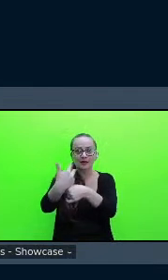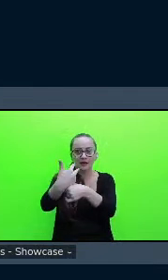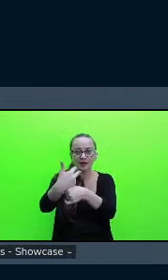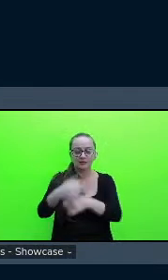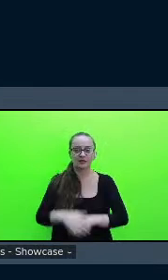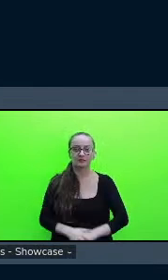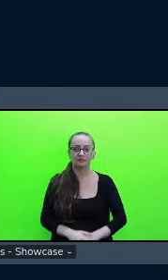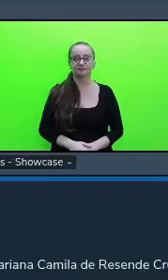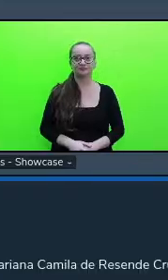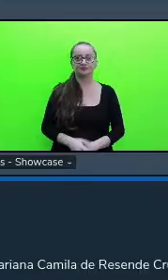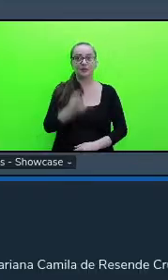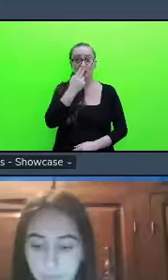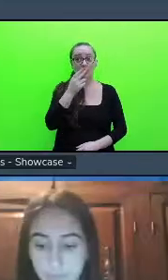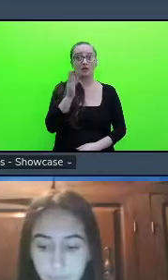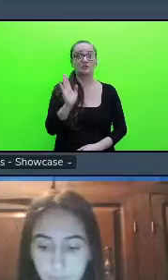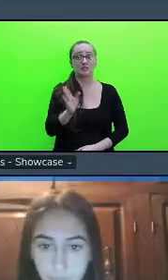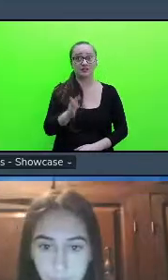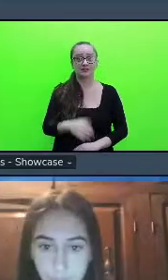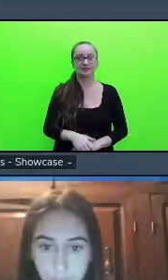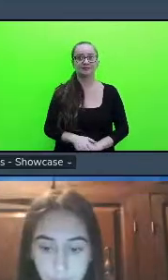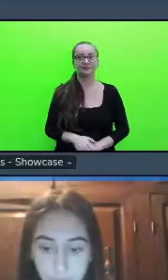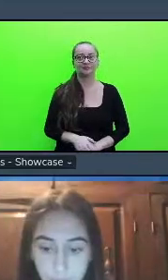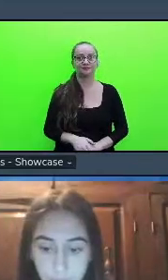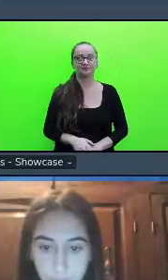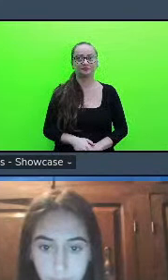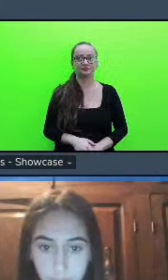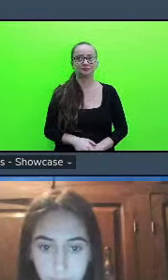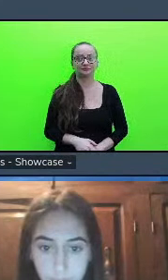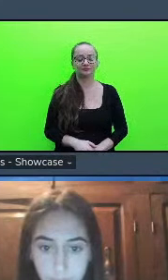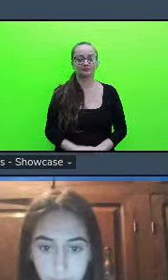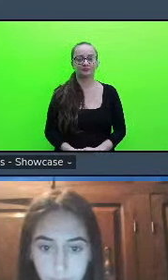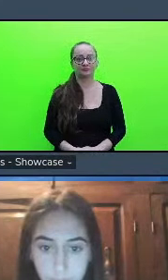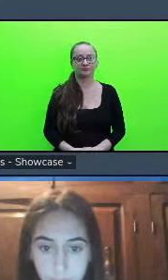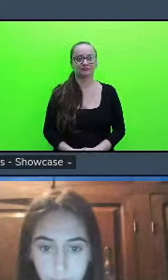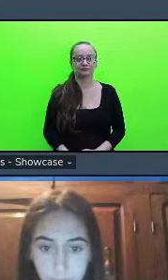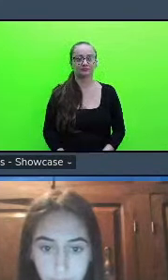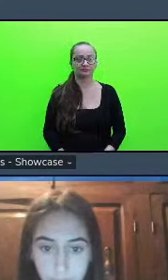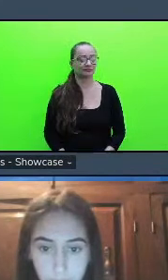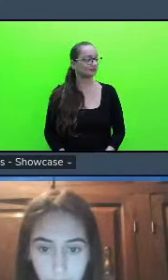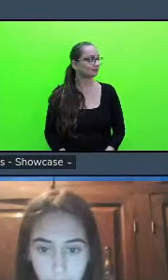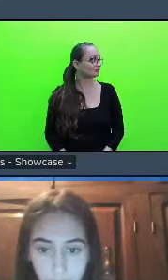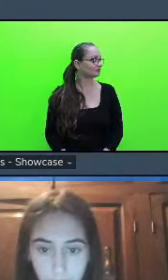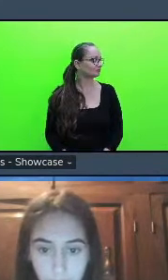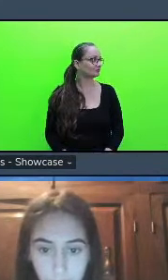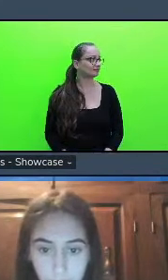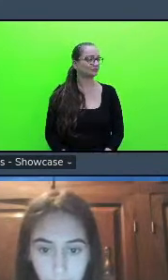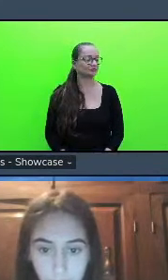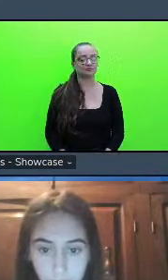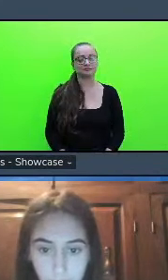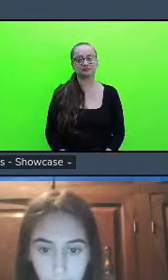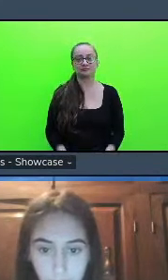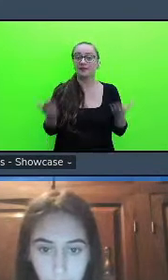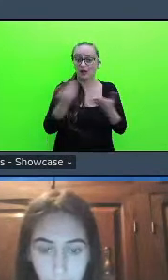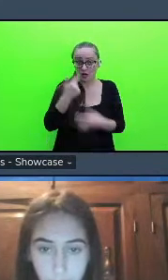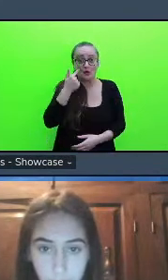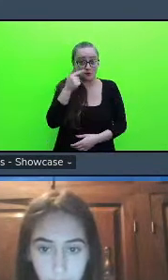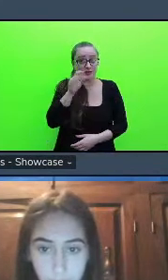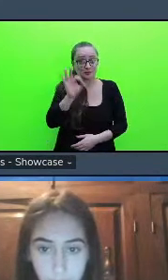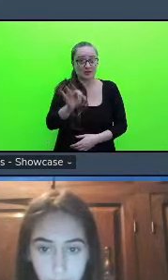vejo Mariana